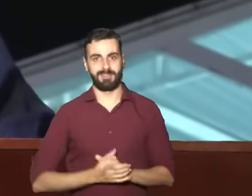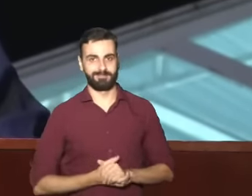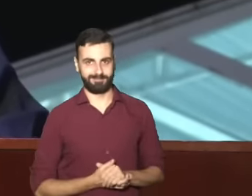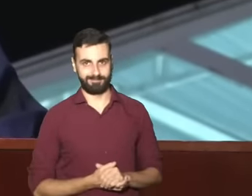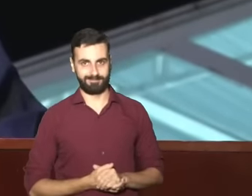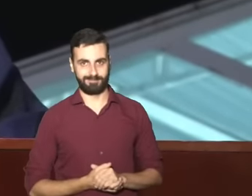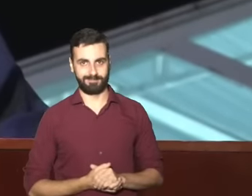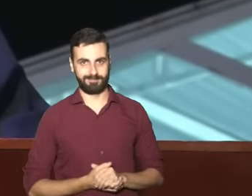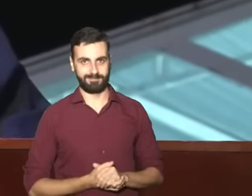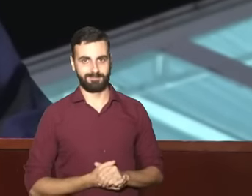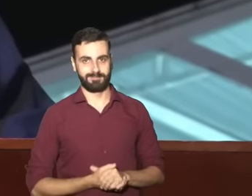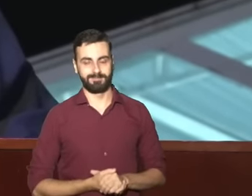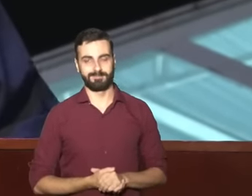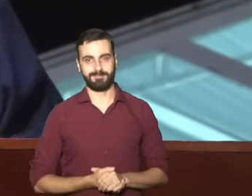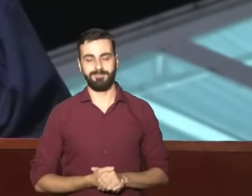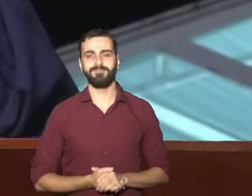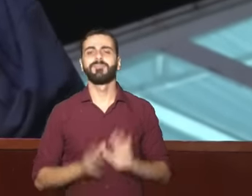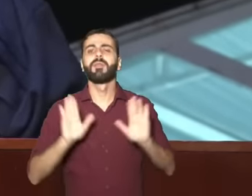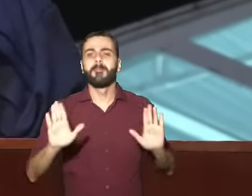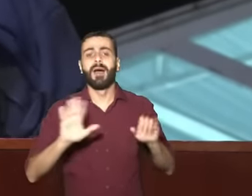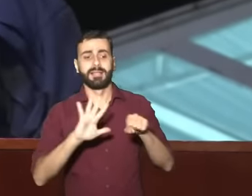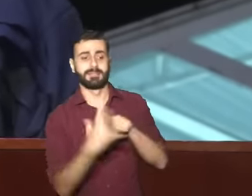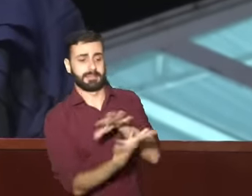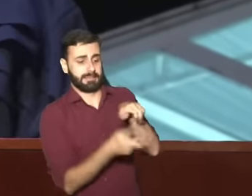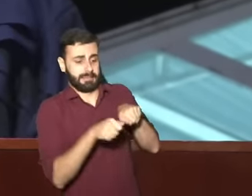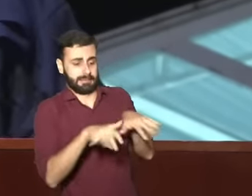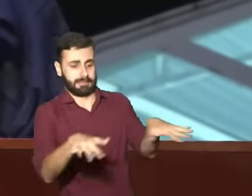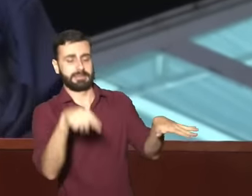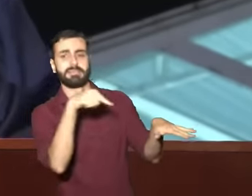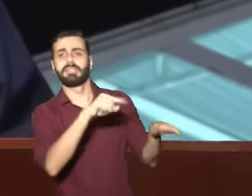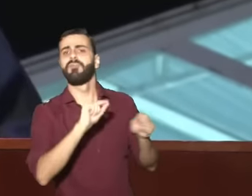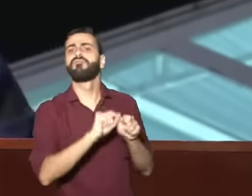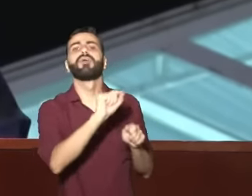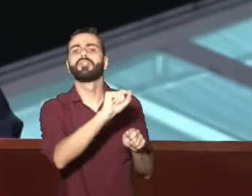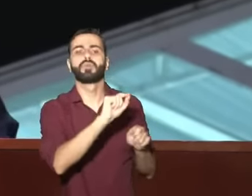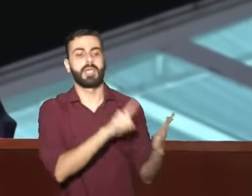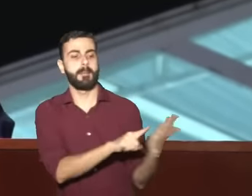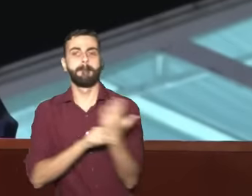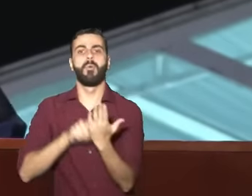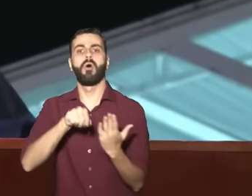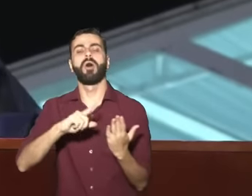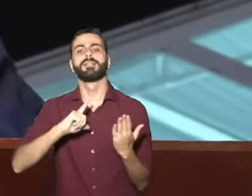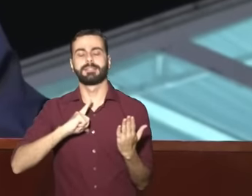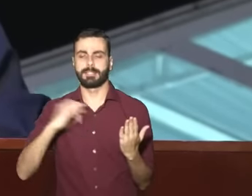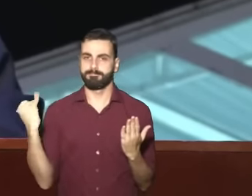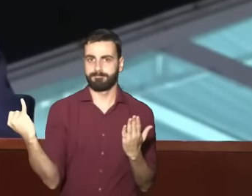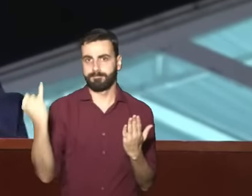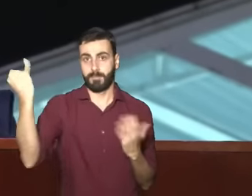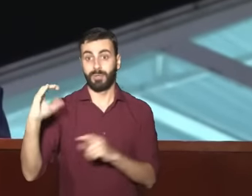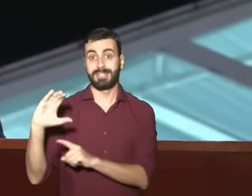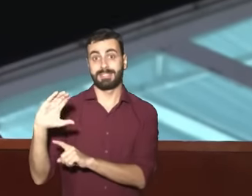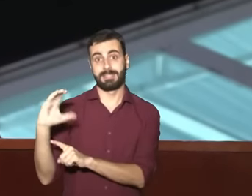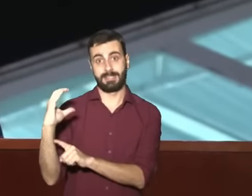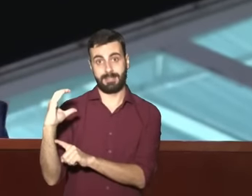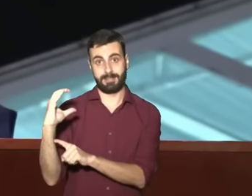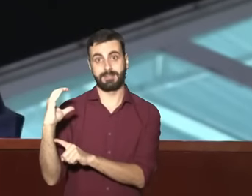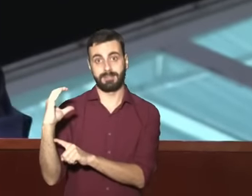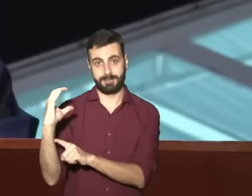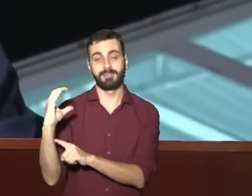estiverem. Mas a pandemia também mostrou a importância da